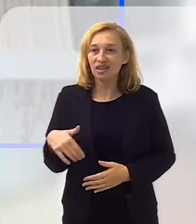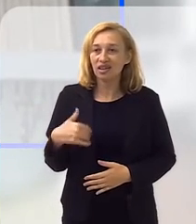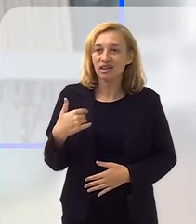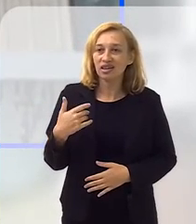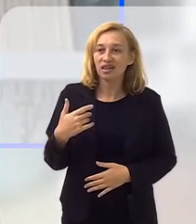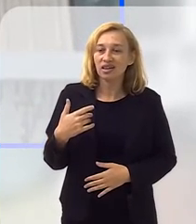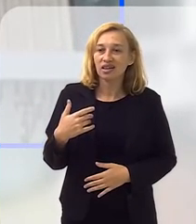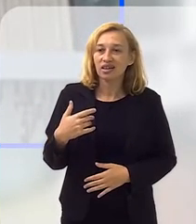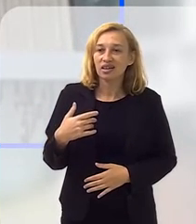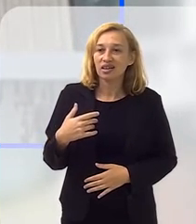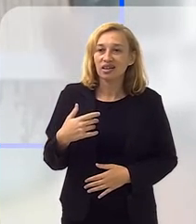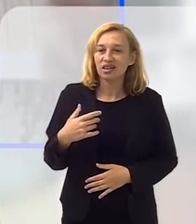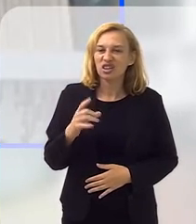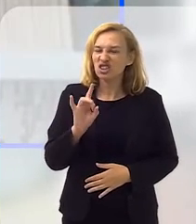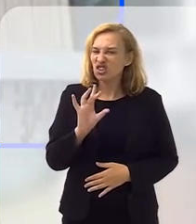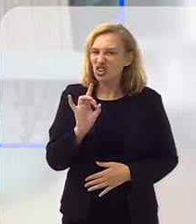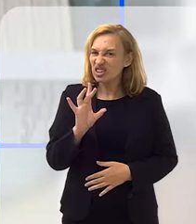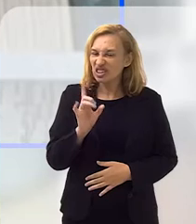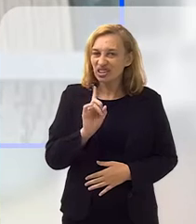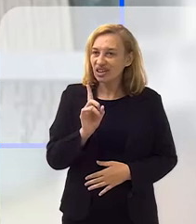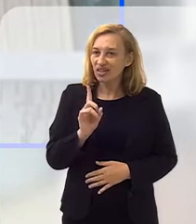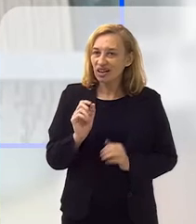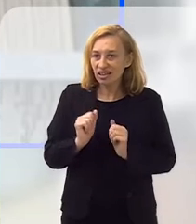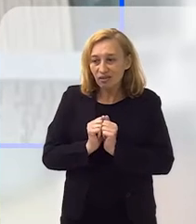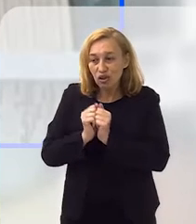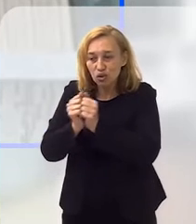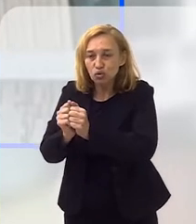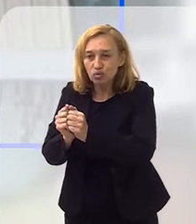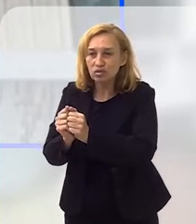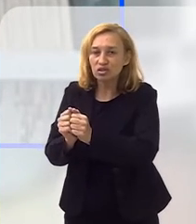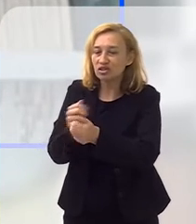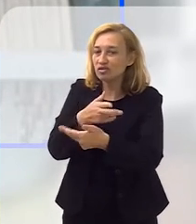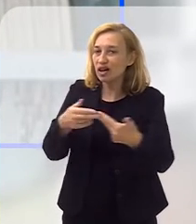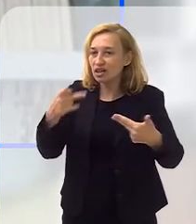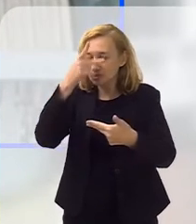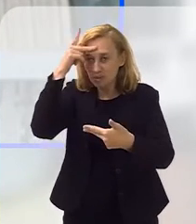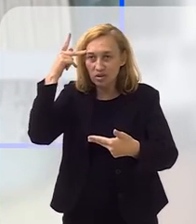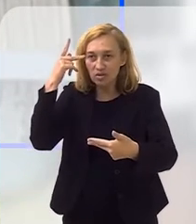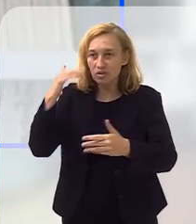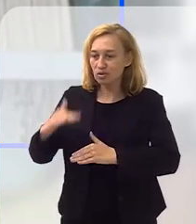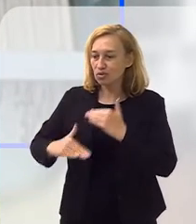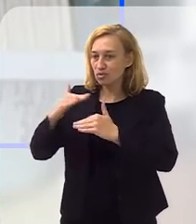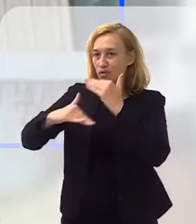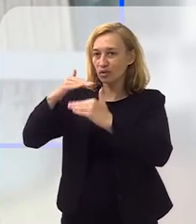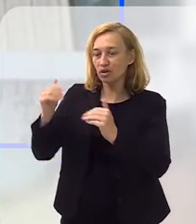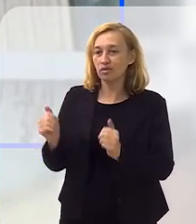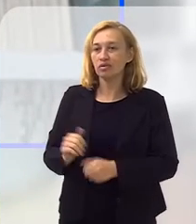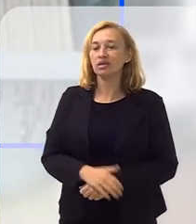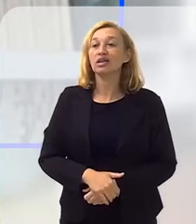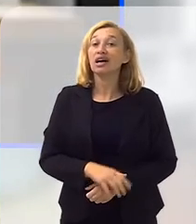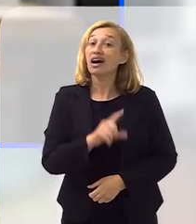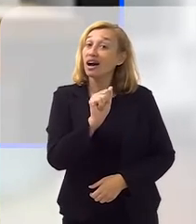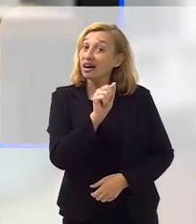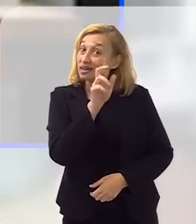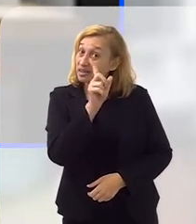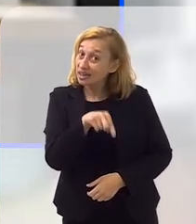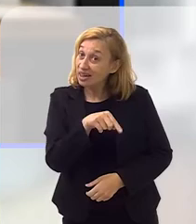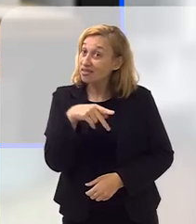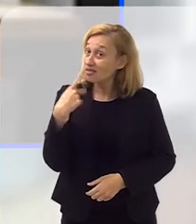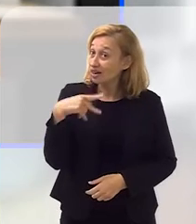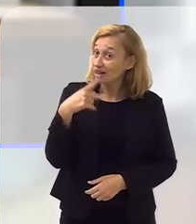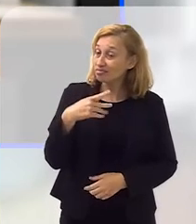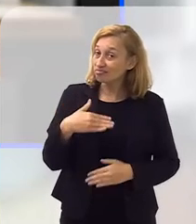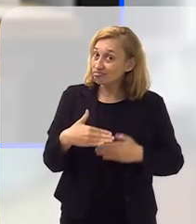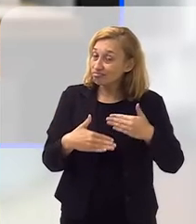Ivone não se projetou sozinha, Ao se projetar, ela levou um monte de gente com ela também. E